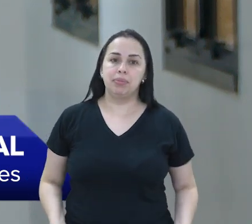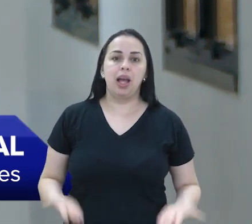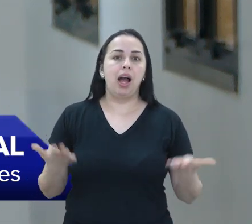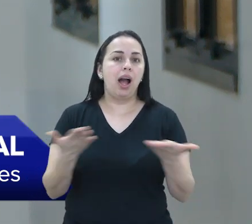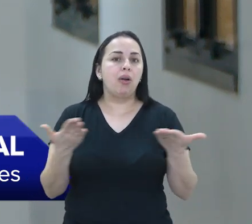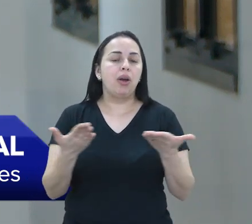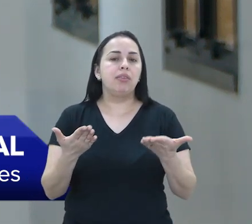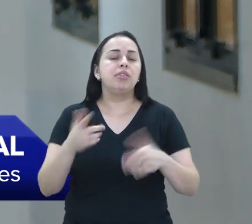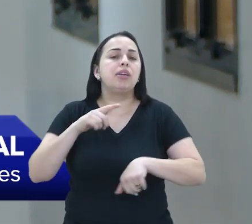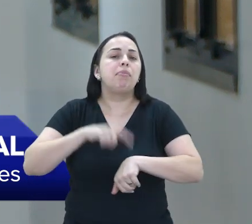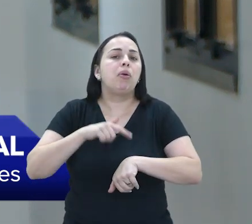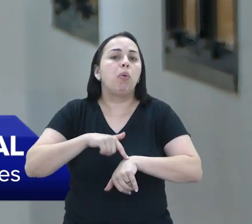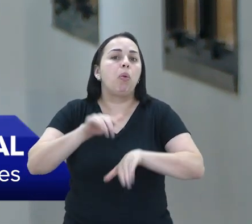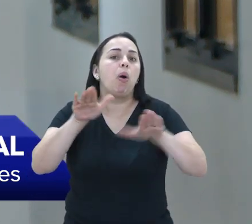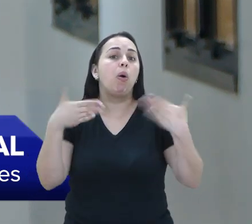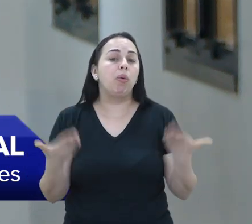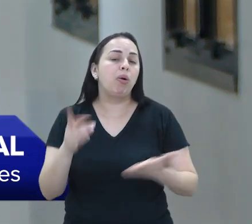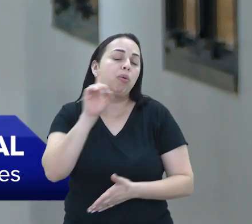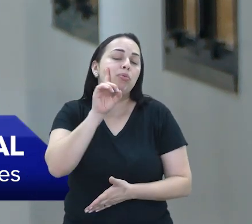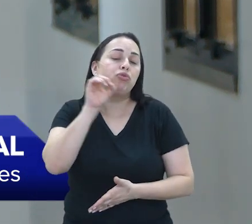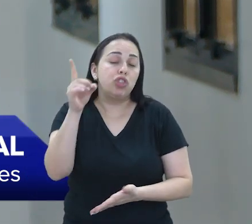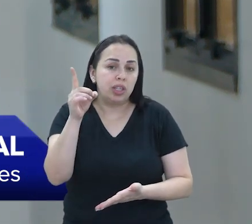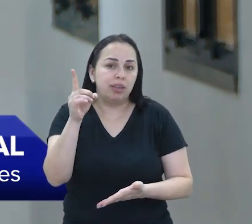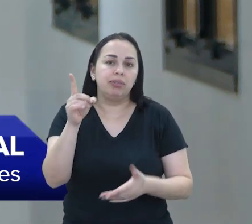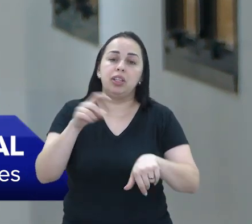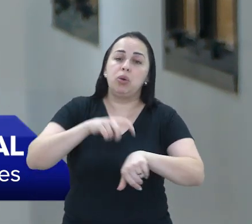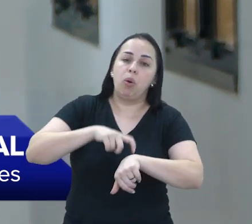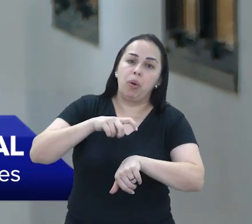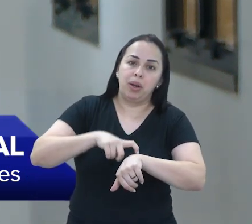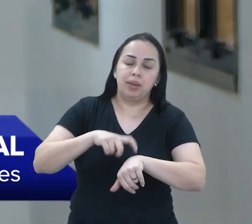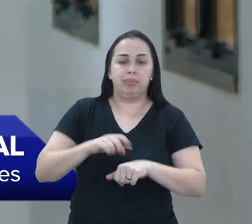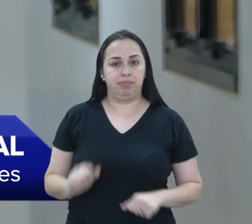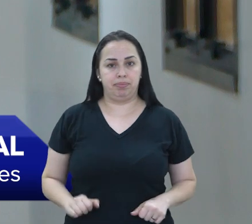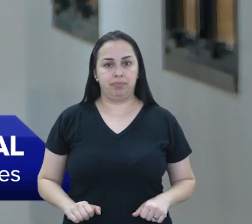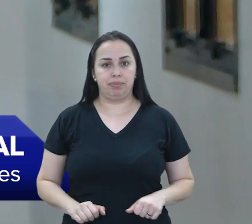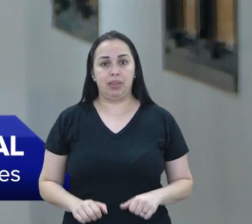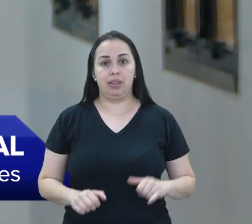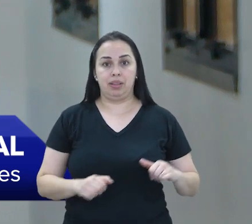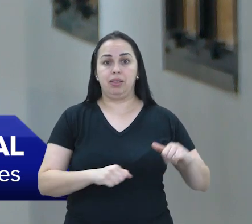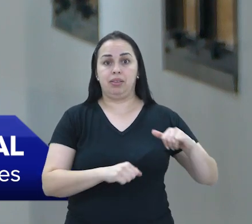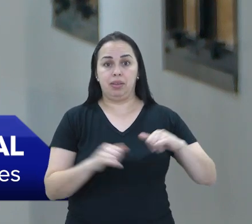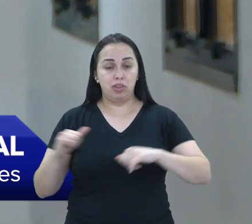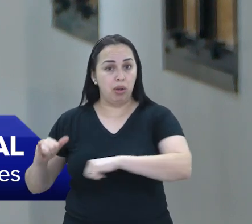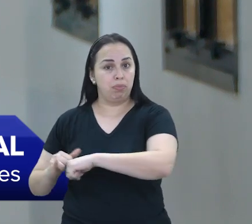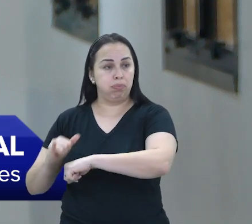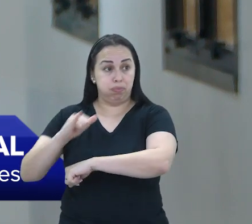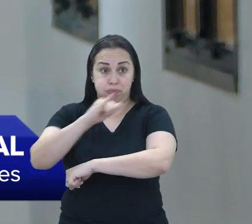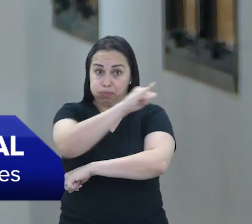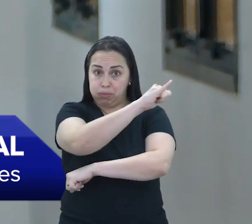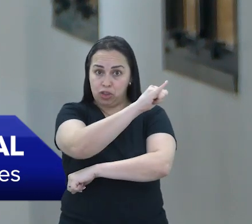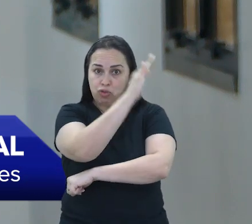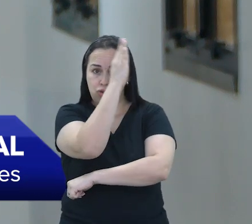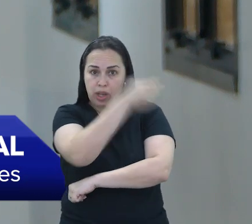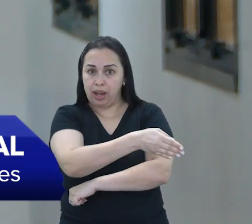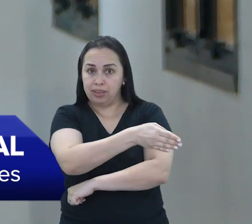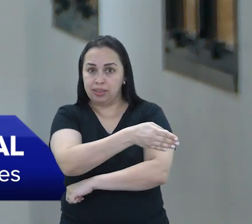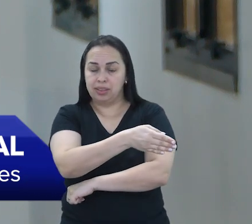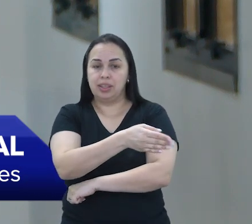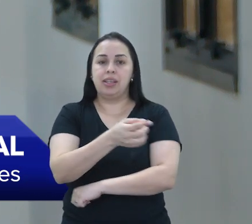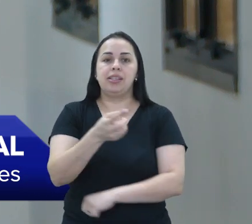internacional. Agora vamos aos horários para esses voos que também já estão definidos. De São José dos Campos para Buenos